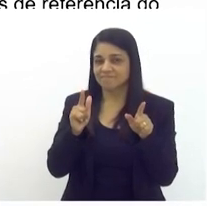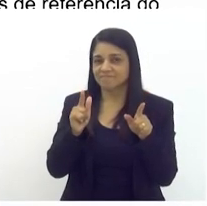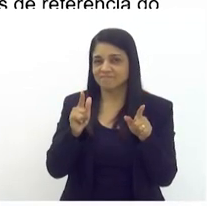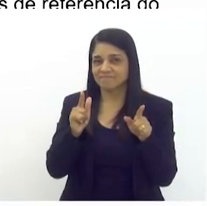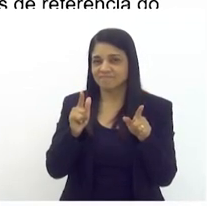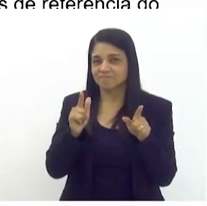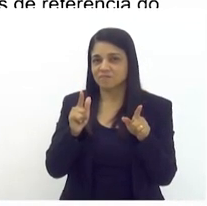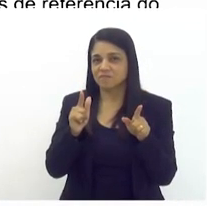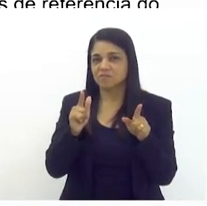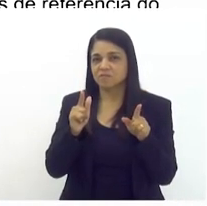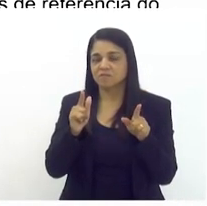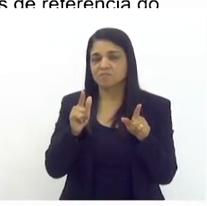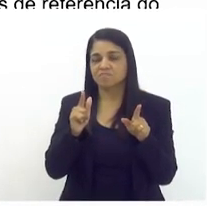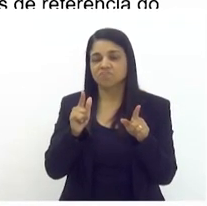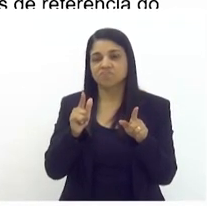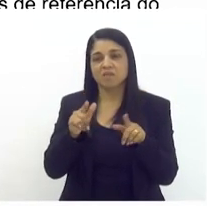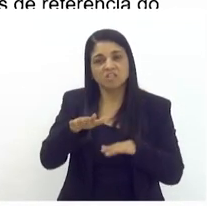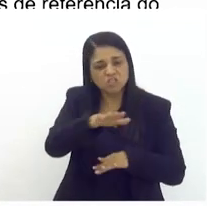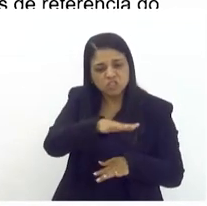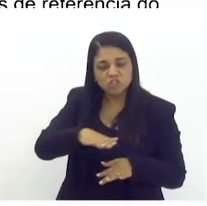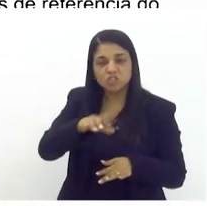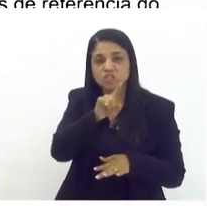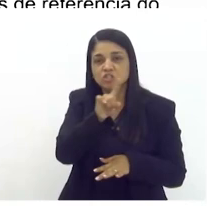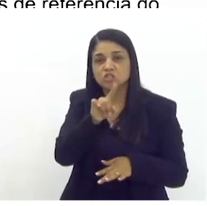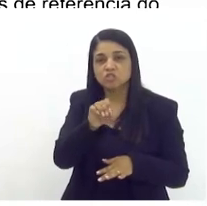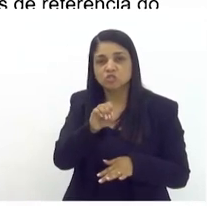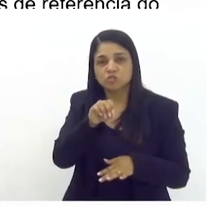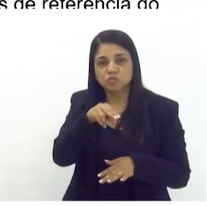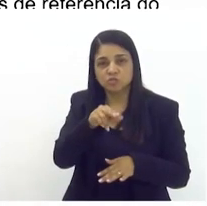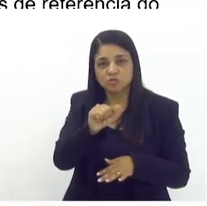com relação a Zona Franca de Manaus